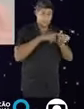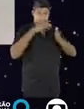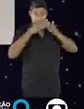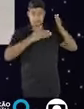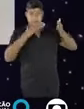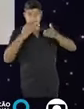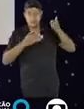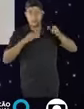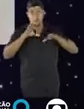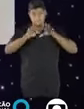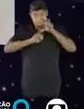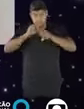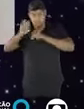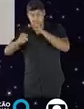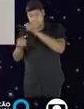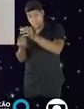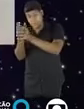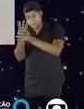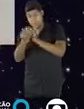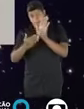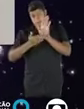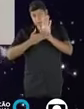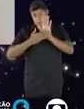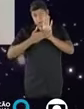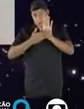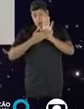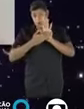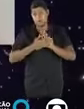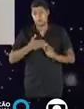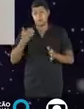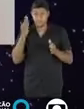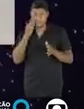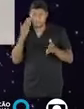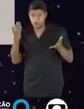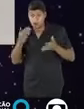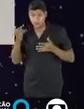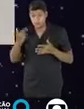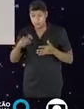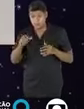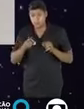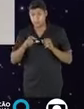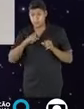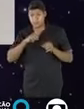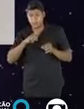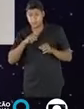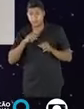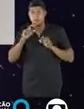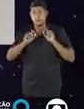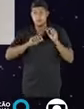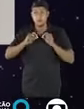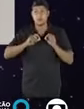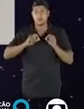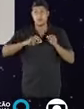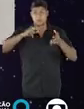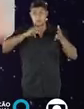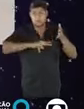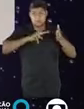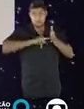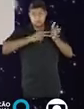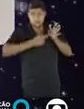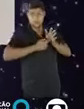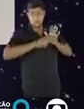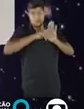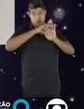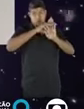de bioinsumos, na criação de protocolos agronômicos. Hoje não tem, assim, quando a gente pensa em escala, como é que eu vou escalar uma agricultura orgânica? Não tem hoje um